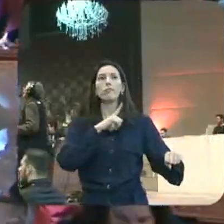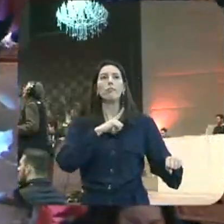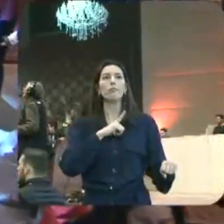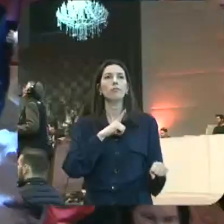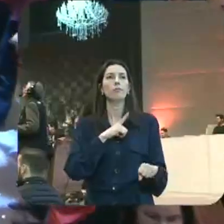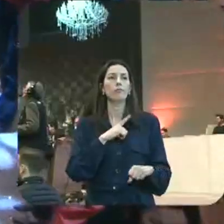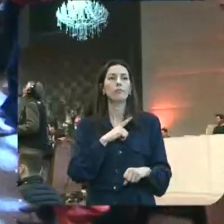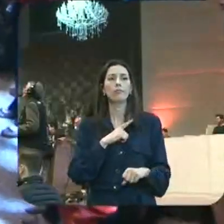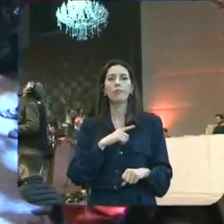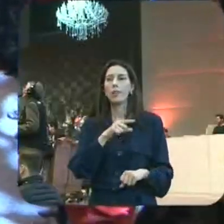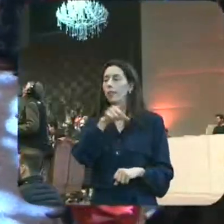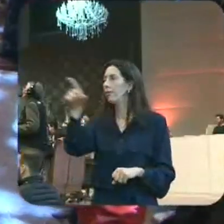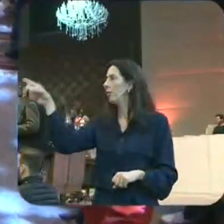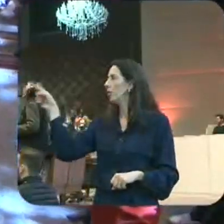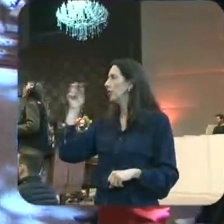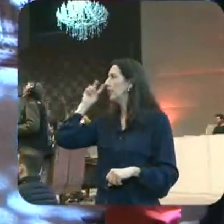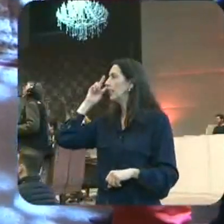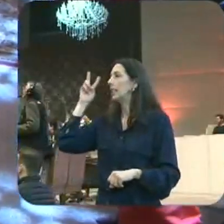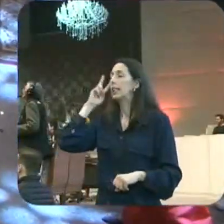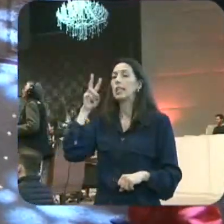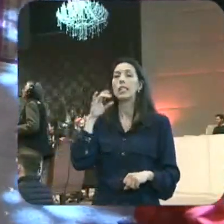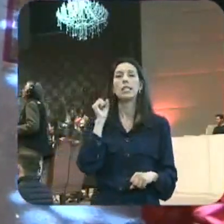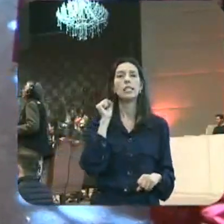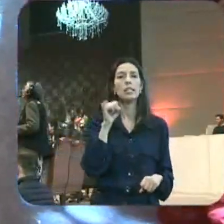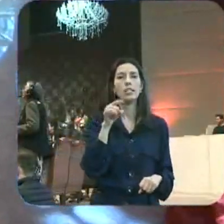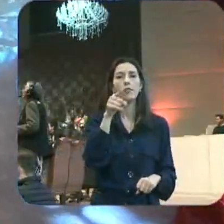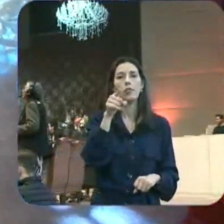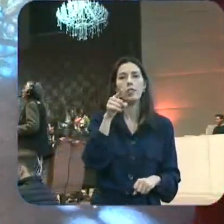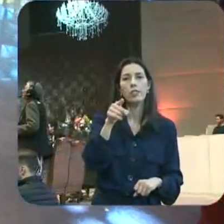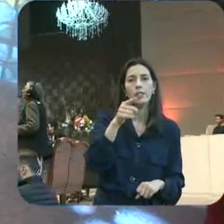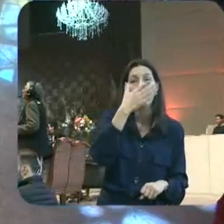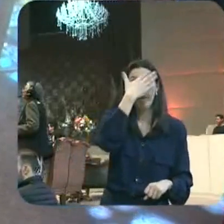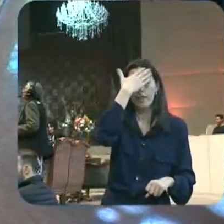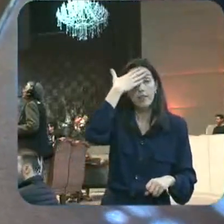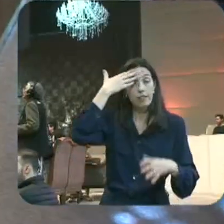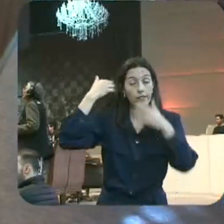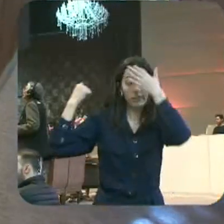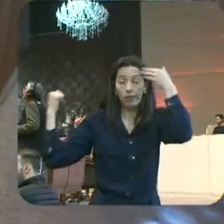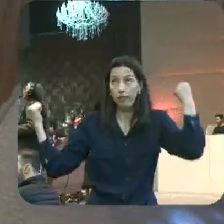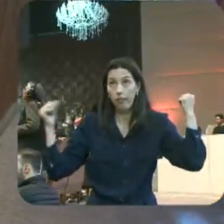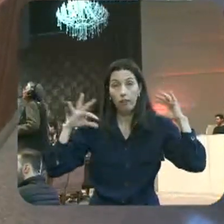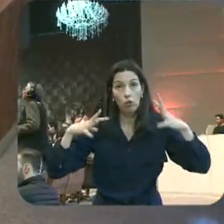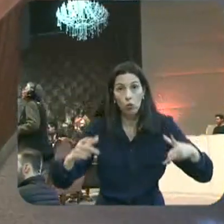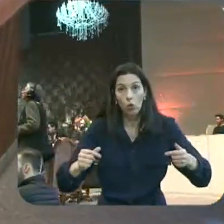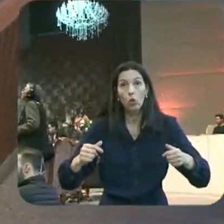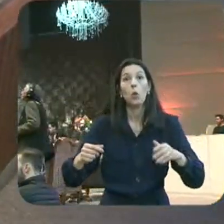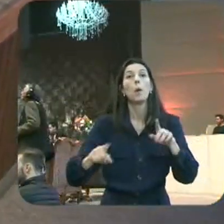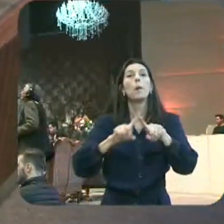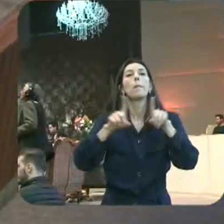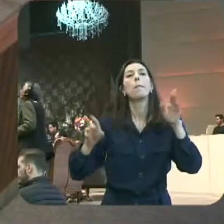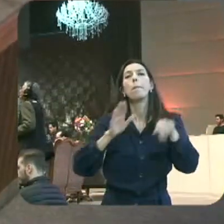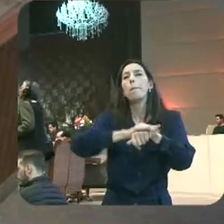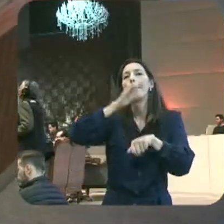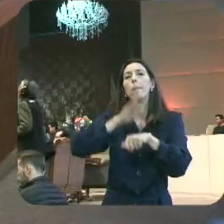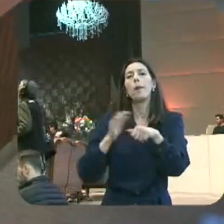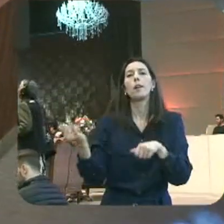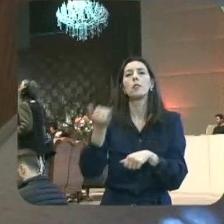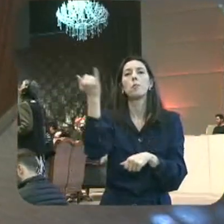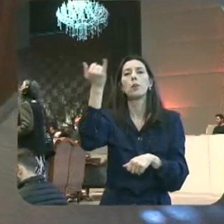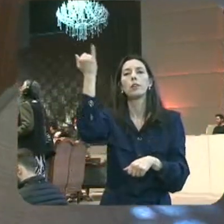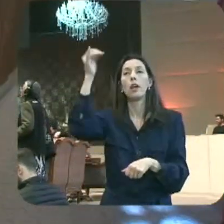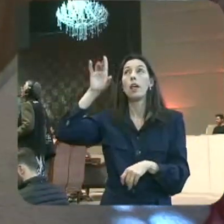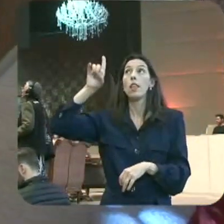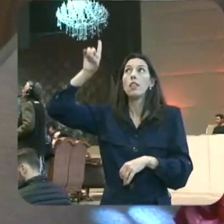E lembra disso, se você esquecer tudo mais que o pastor falou, Lembra de uma mensagem: